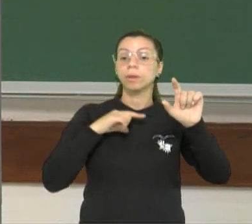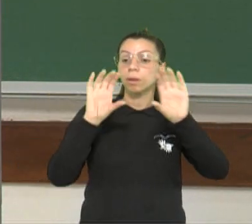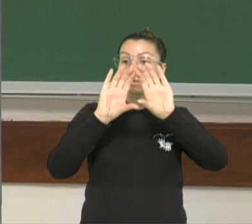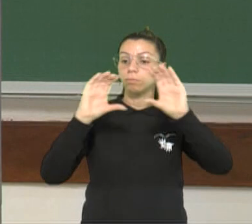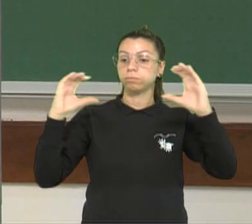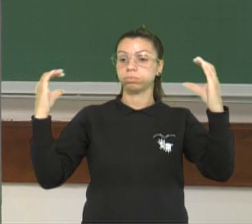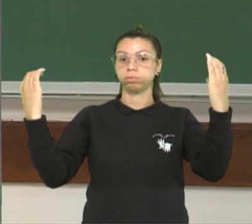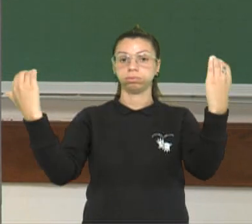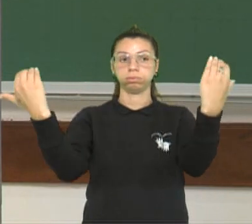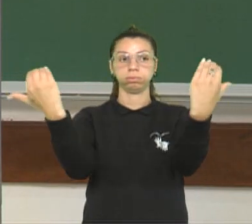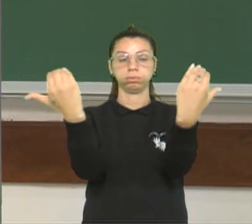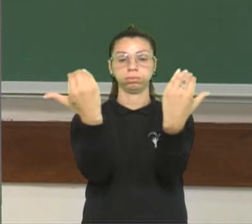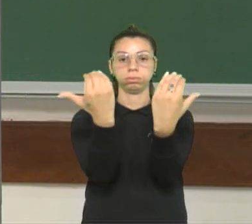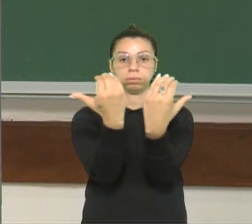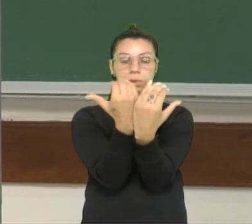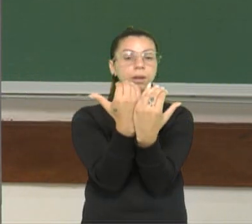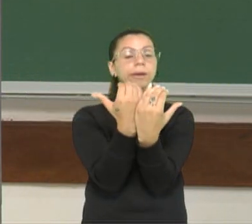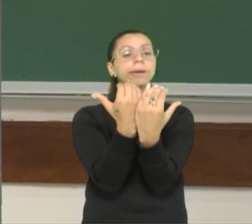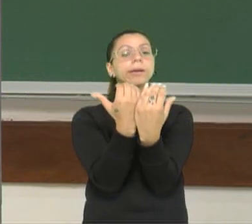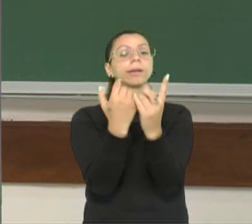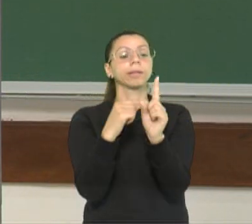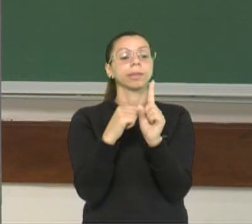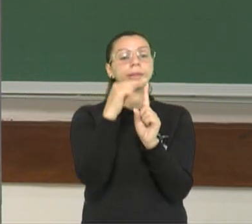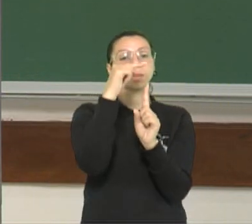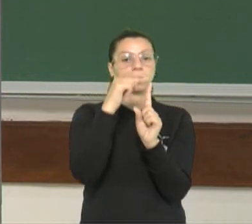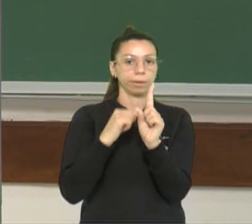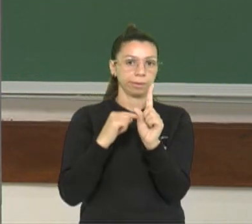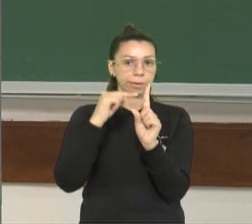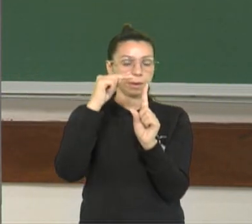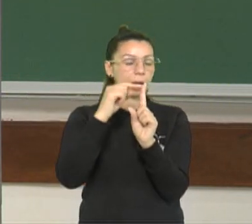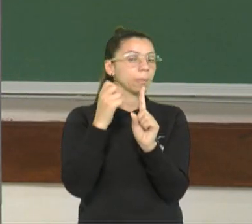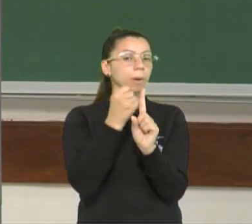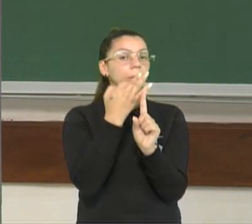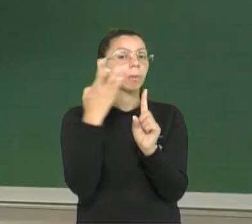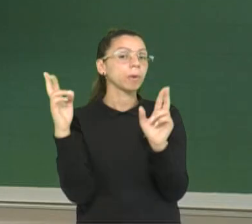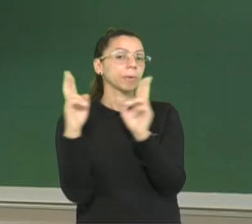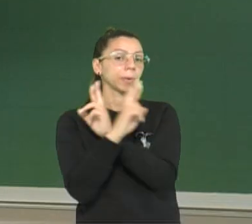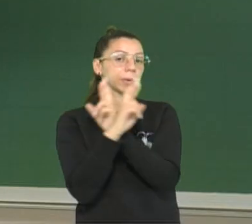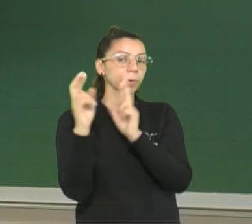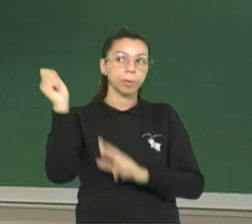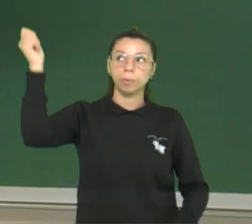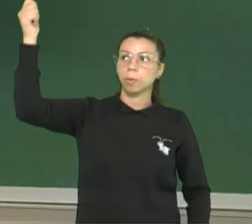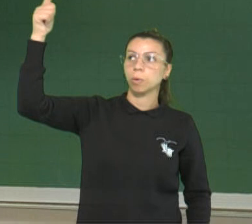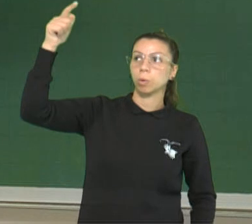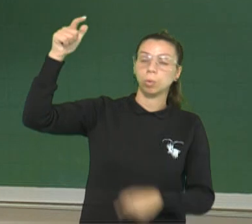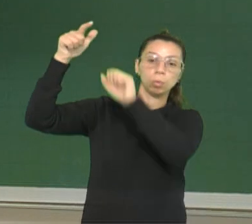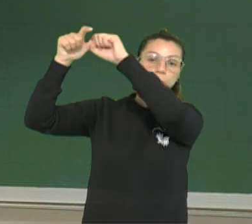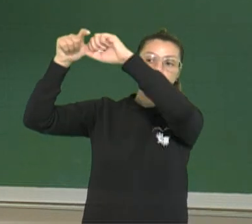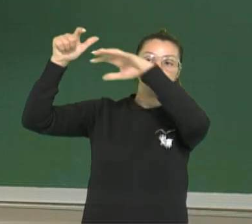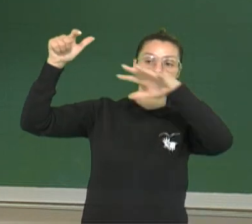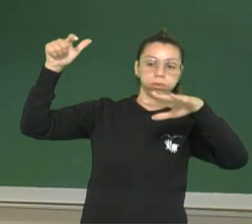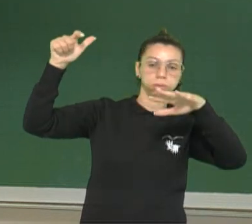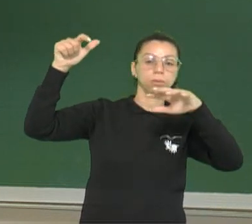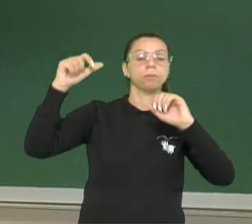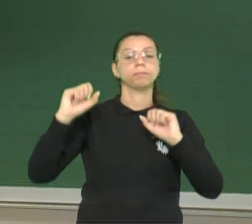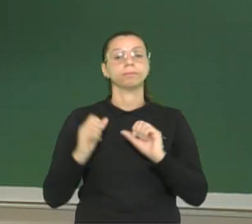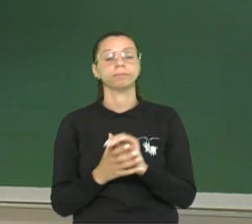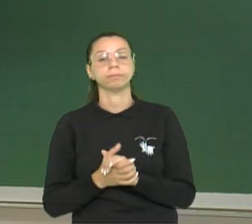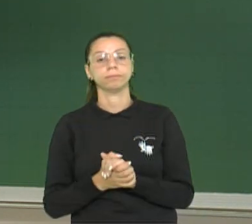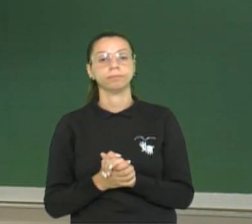associadas à quantidade de luz solar que uma determinada área recebe. E essas zonas térmicas elas podem ser as